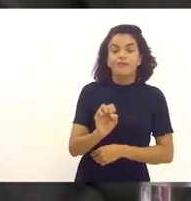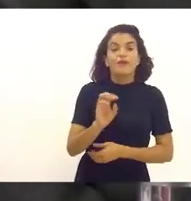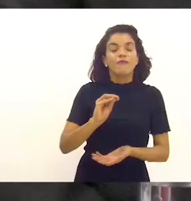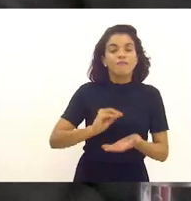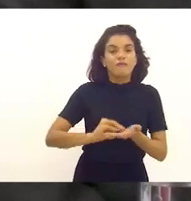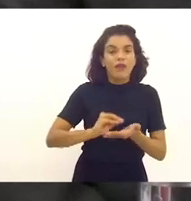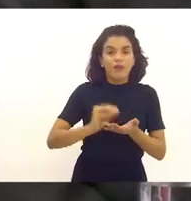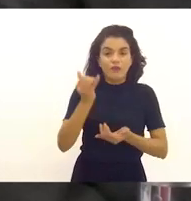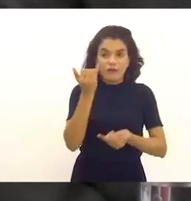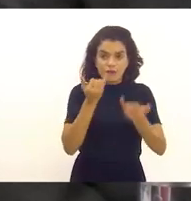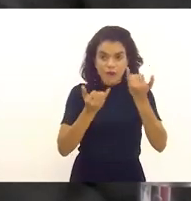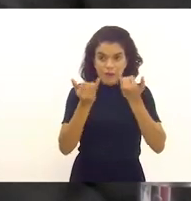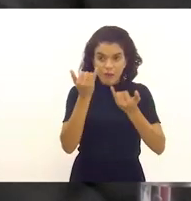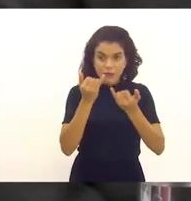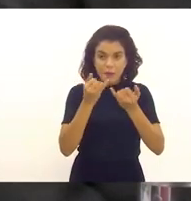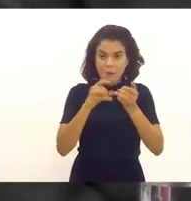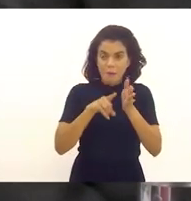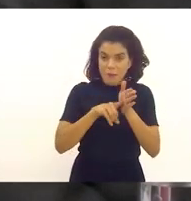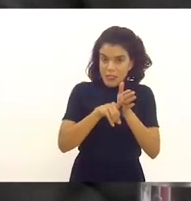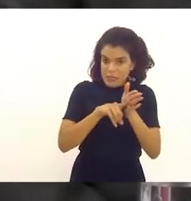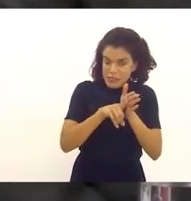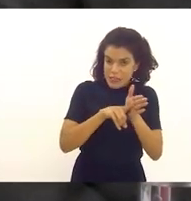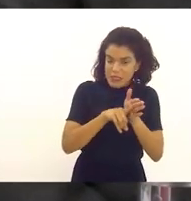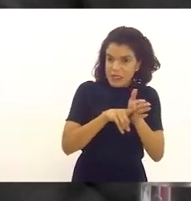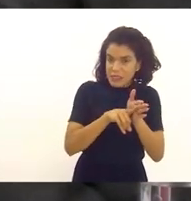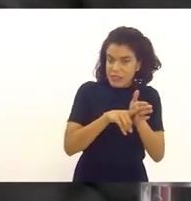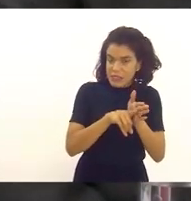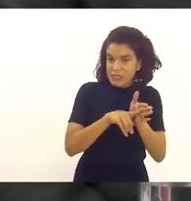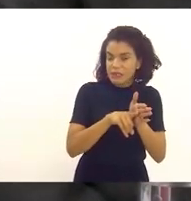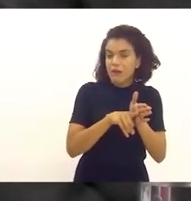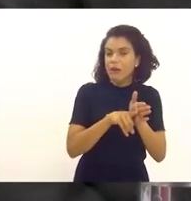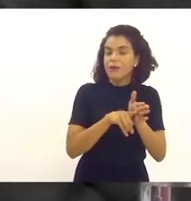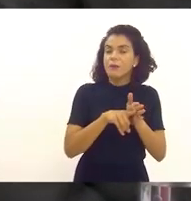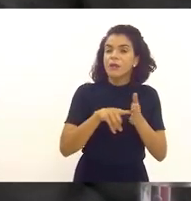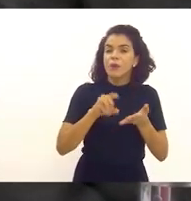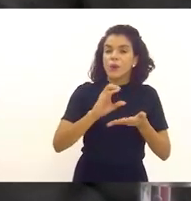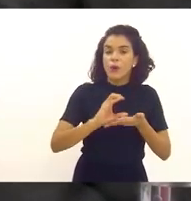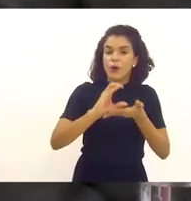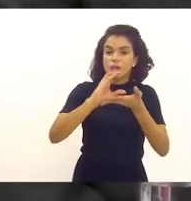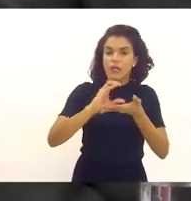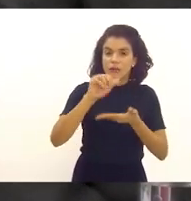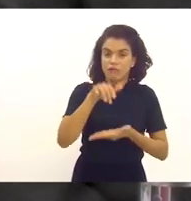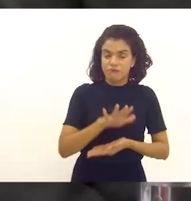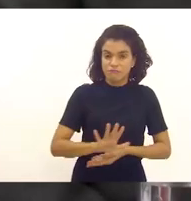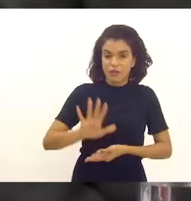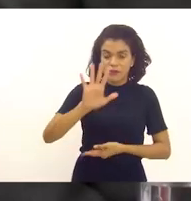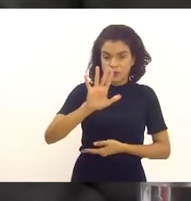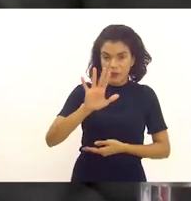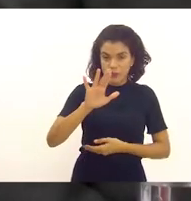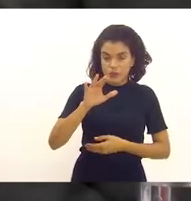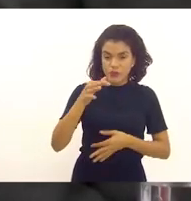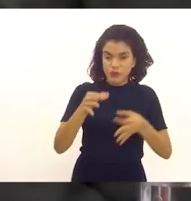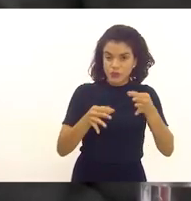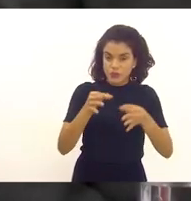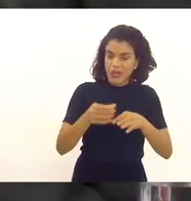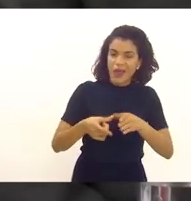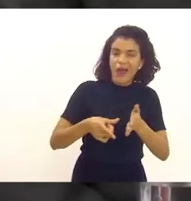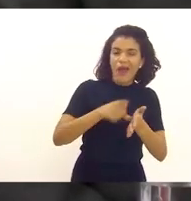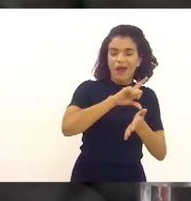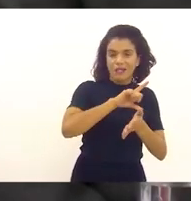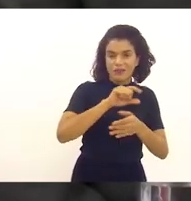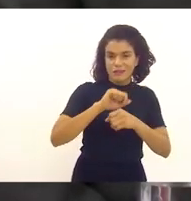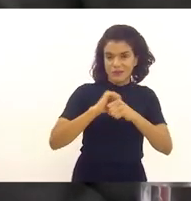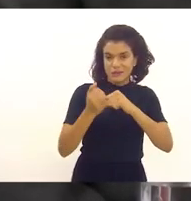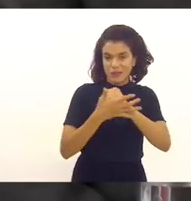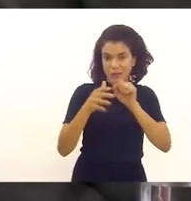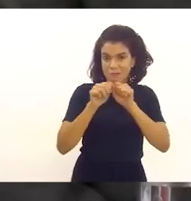informação pesquisa recentemente realizada pelo Conselho Nacional de Justiça um pouco antes da pandemia essa